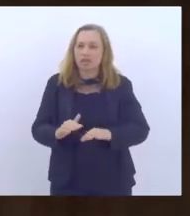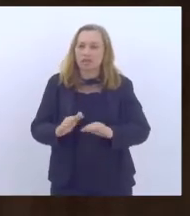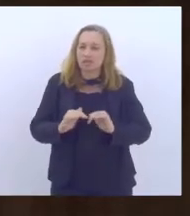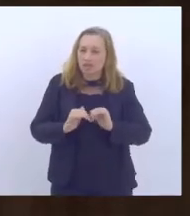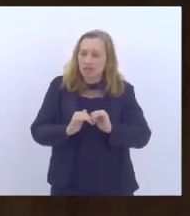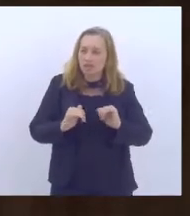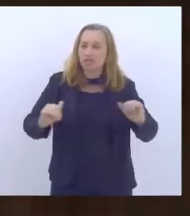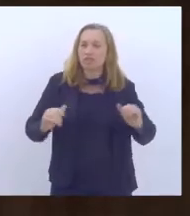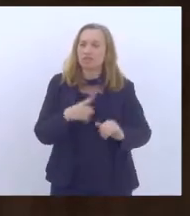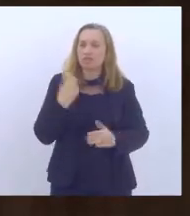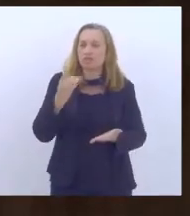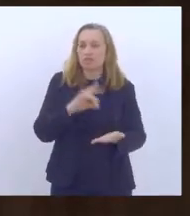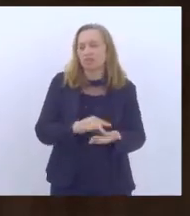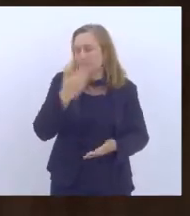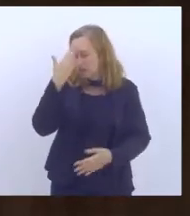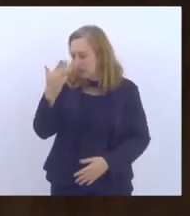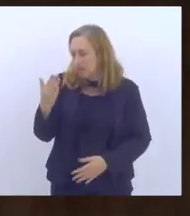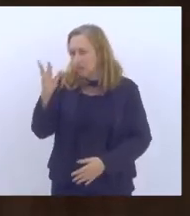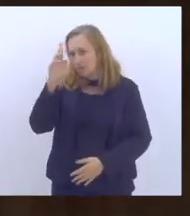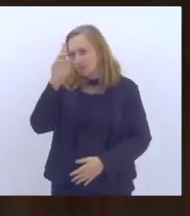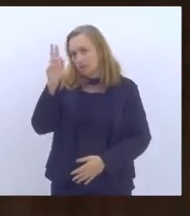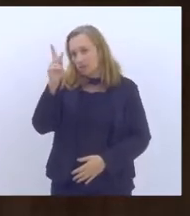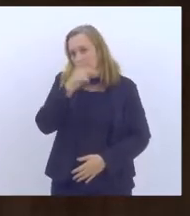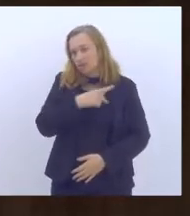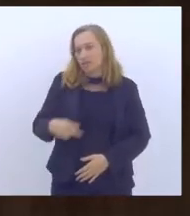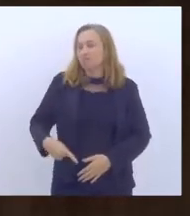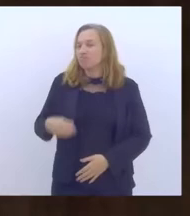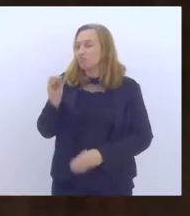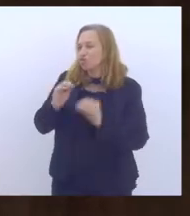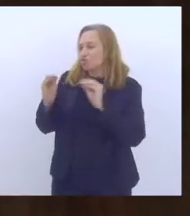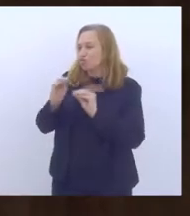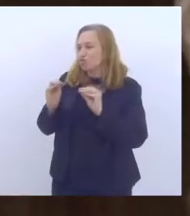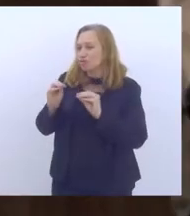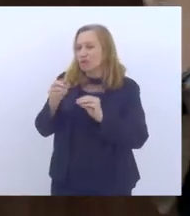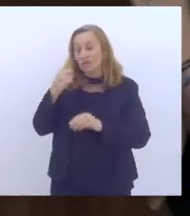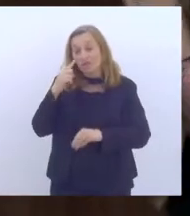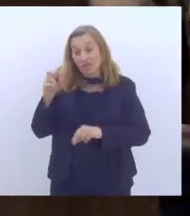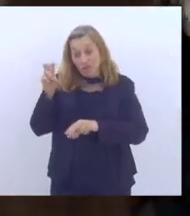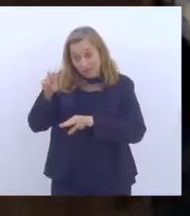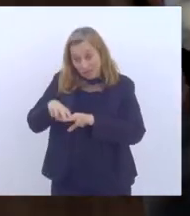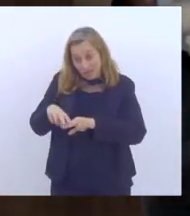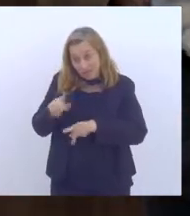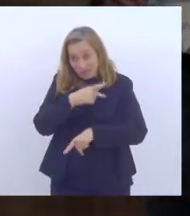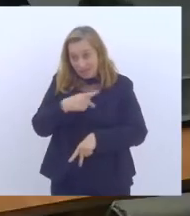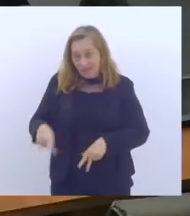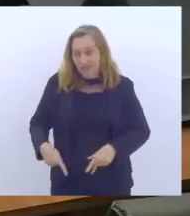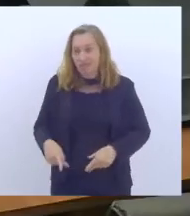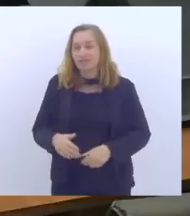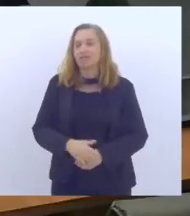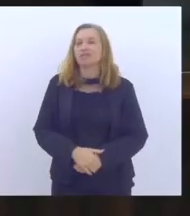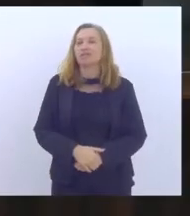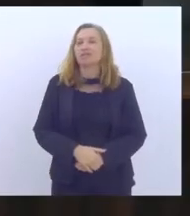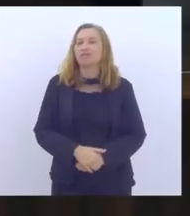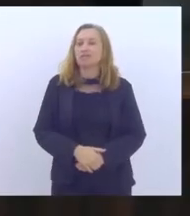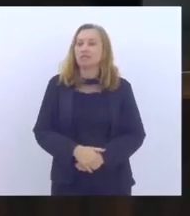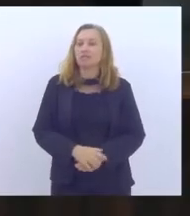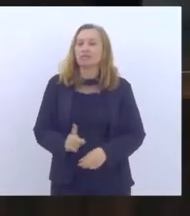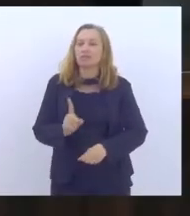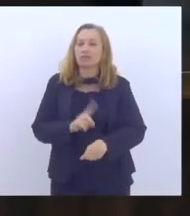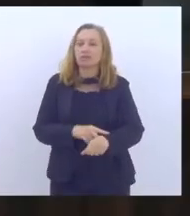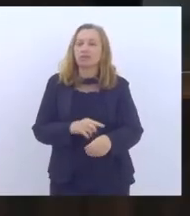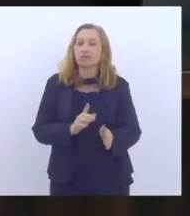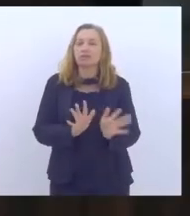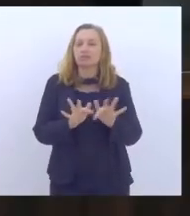nossa realidade muito obrigada presidenta beijo enorme muito bom vê-la presidindo este expediente passa seu